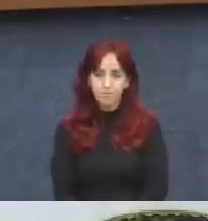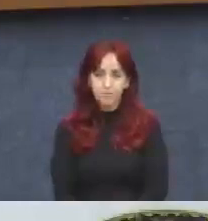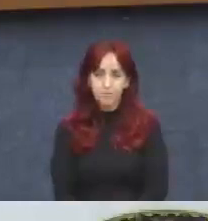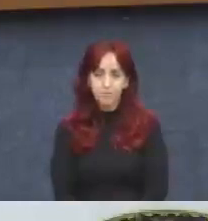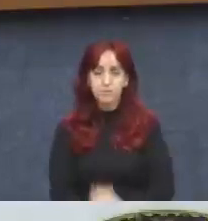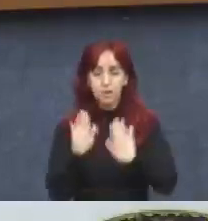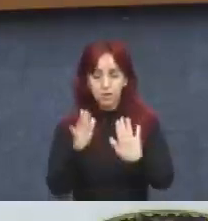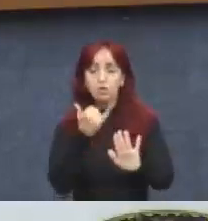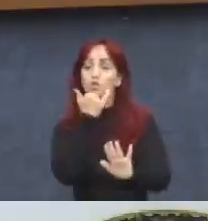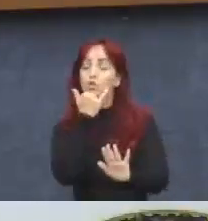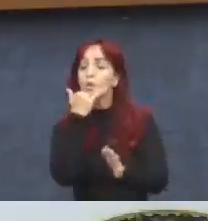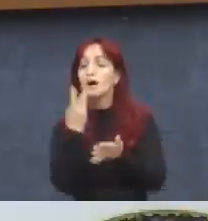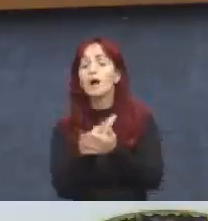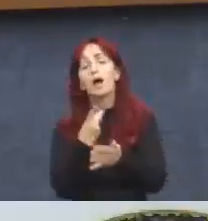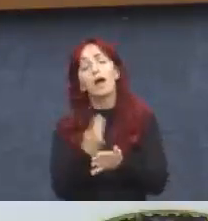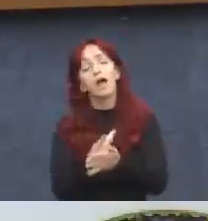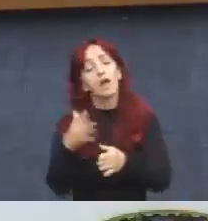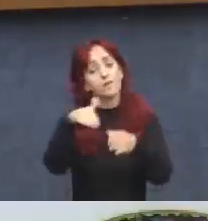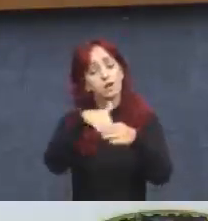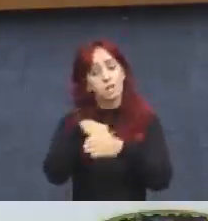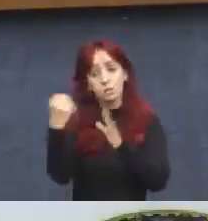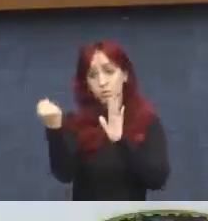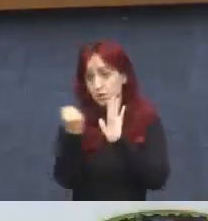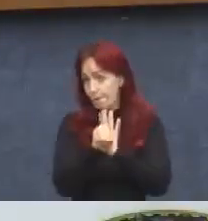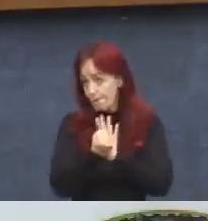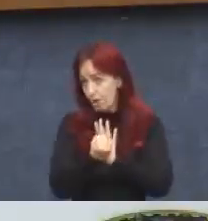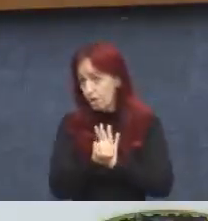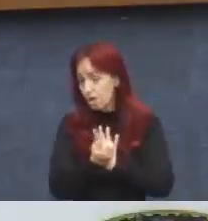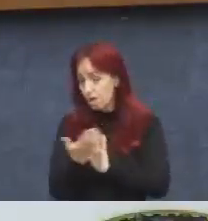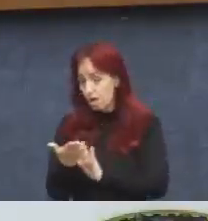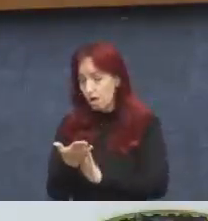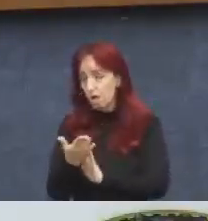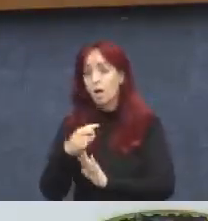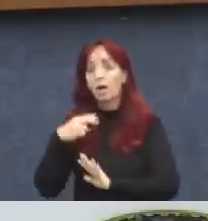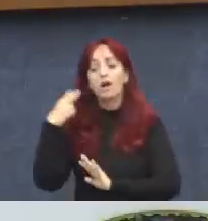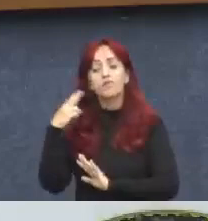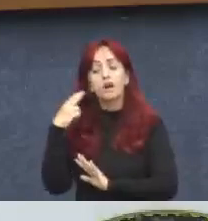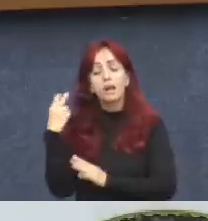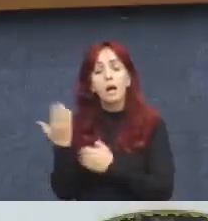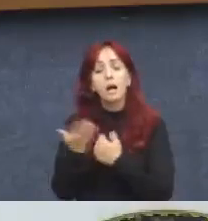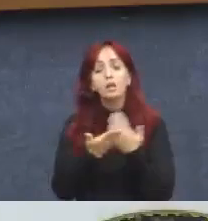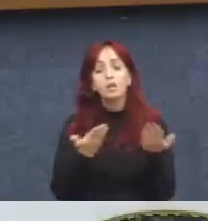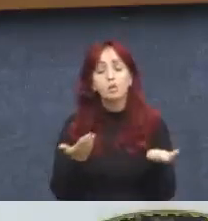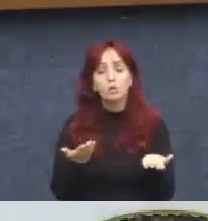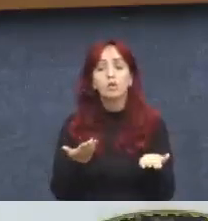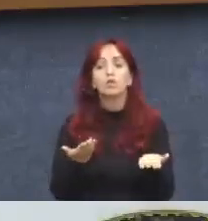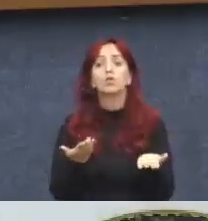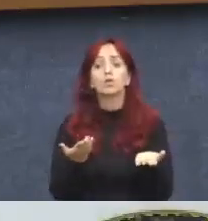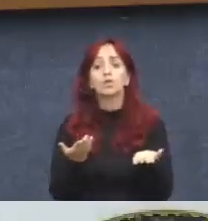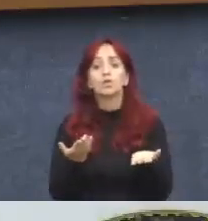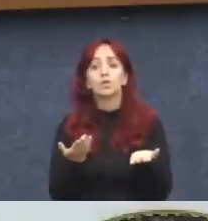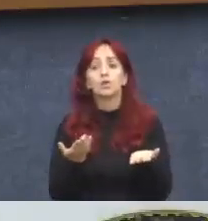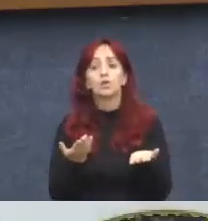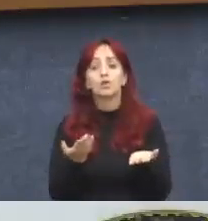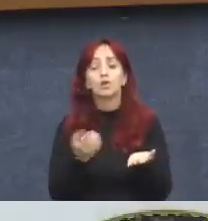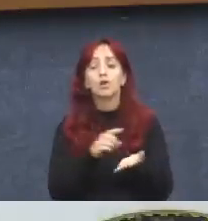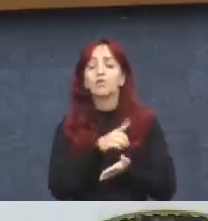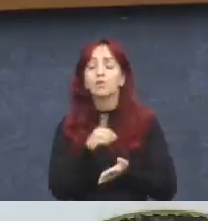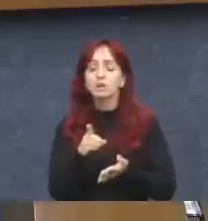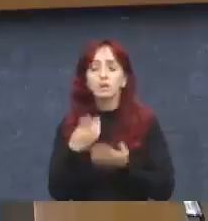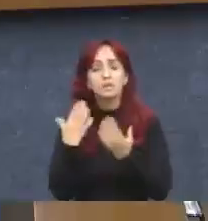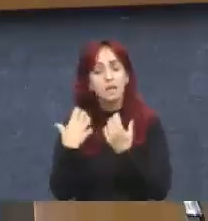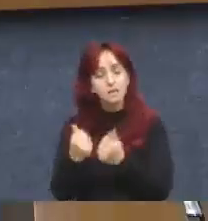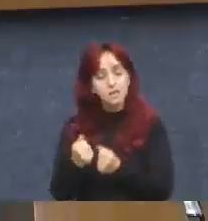Eu errei, é simbólica. Senhoras vereadoras, senhores vereadoras, senhoras vereadoras e senhores vereadores, os